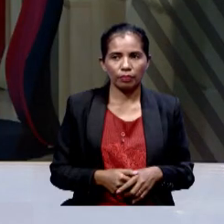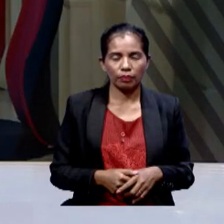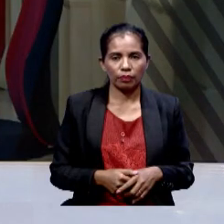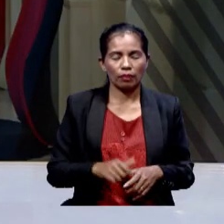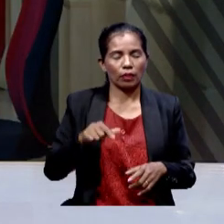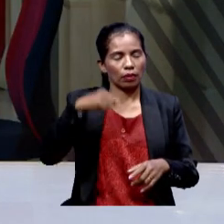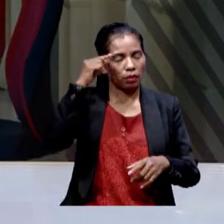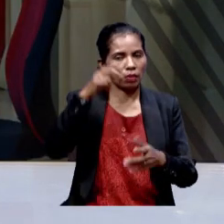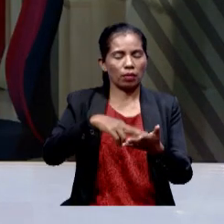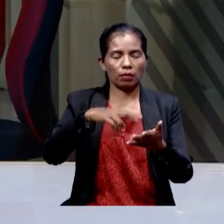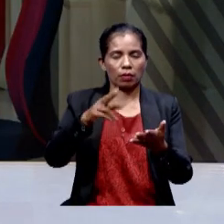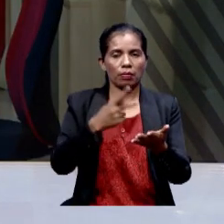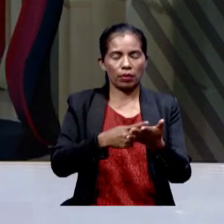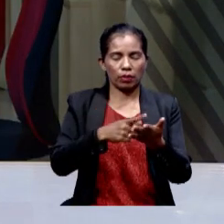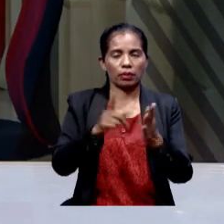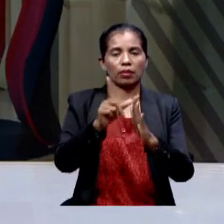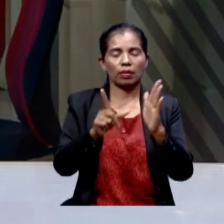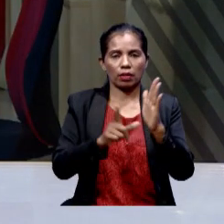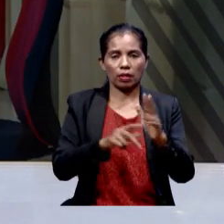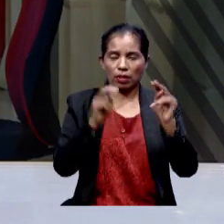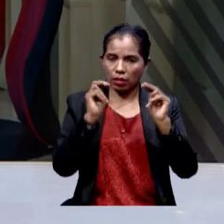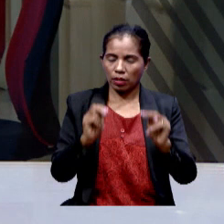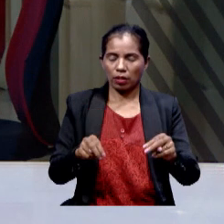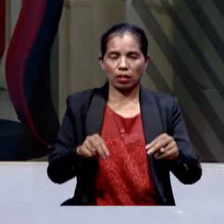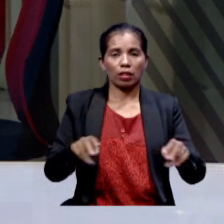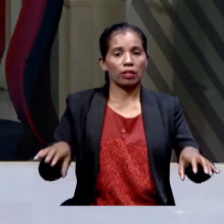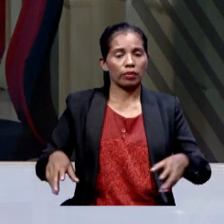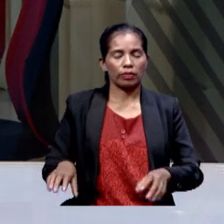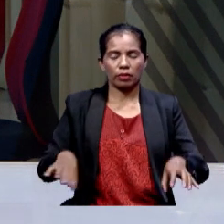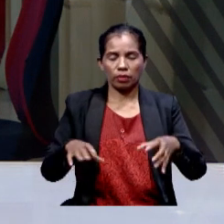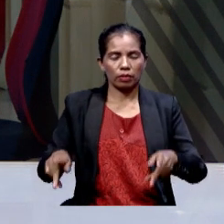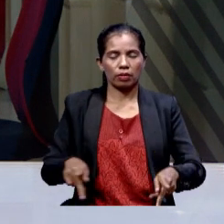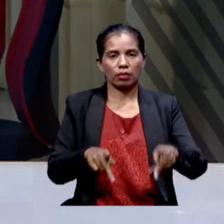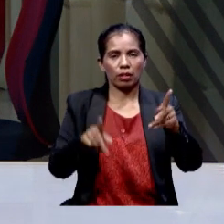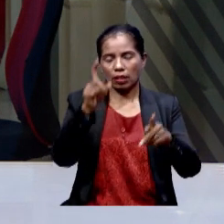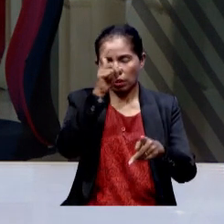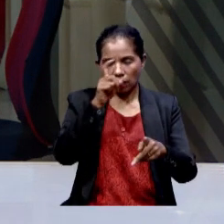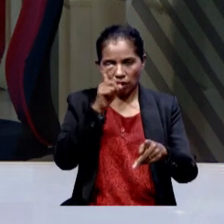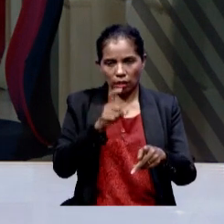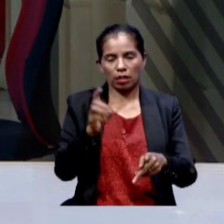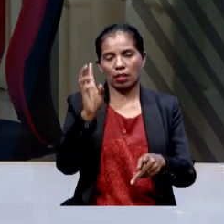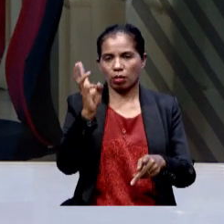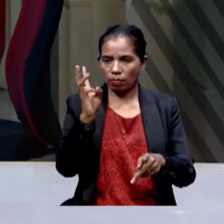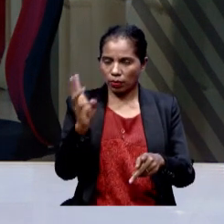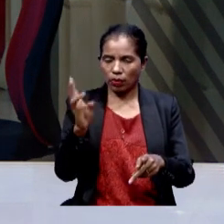Governo aprova projeto de reforma obrigatório para funcionário público na idade de Leona nem nulo.